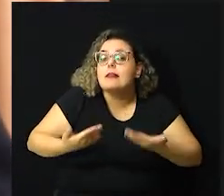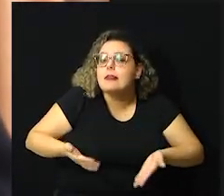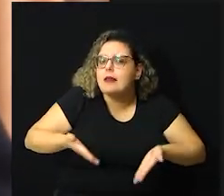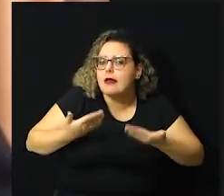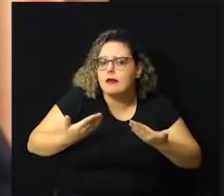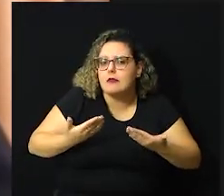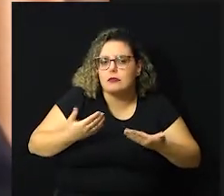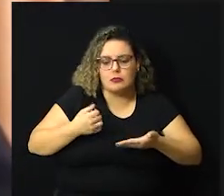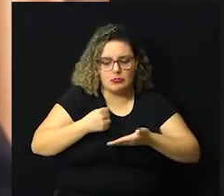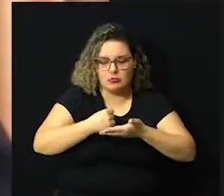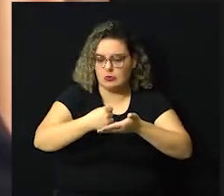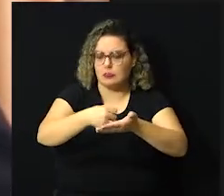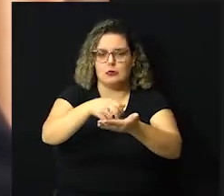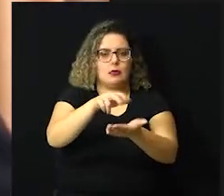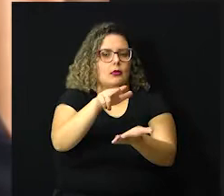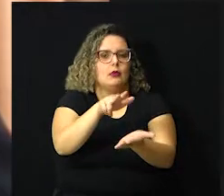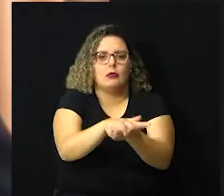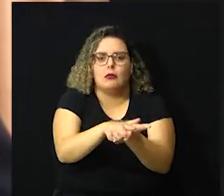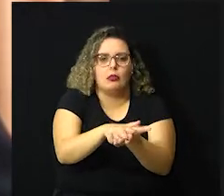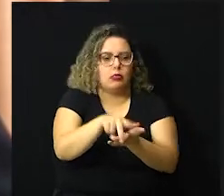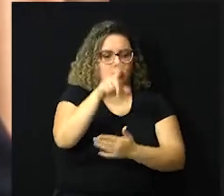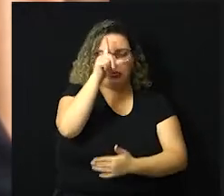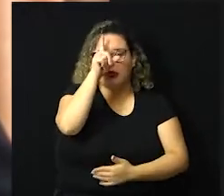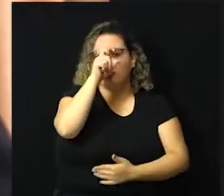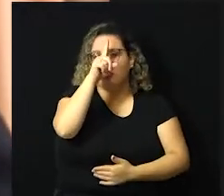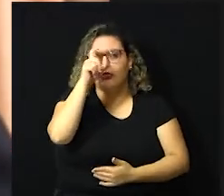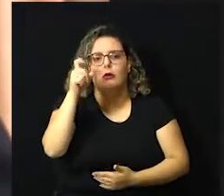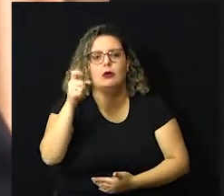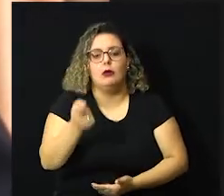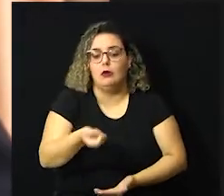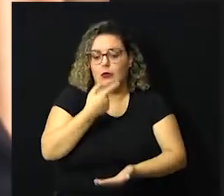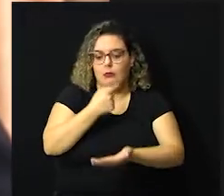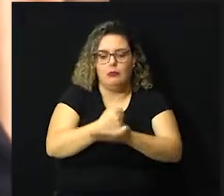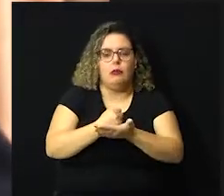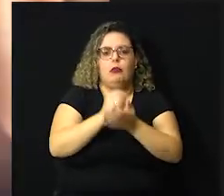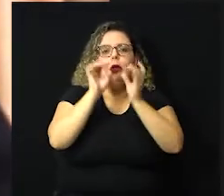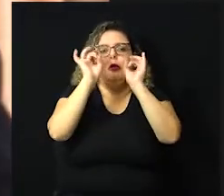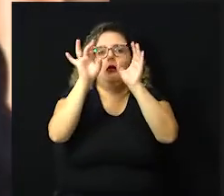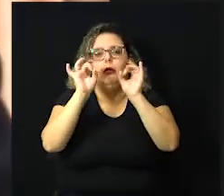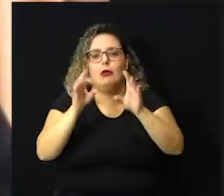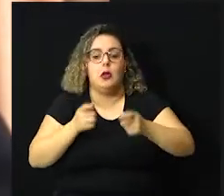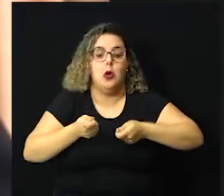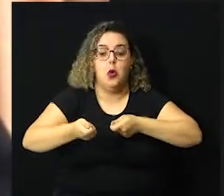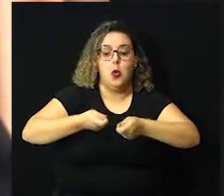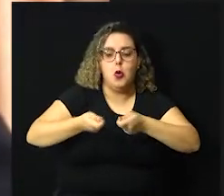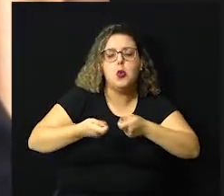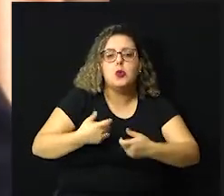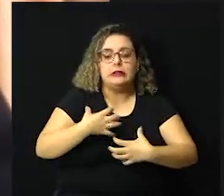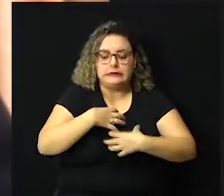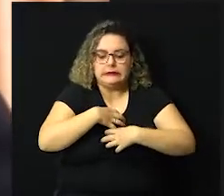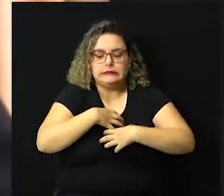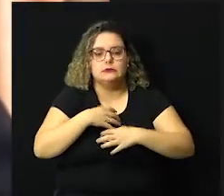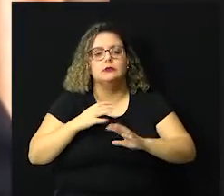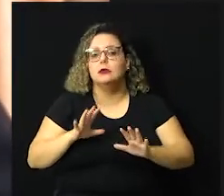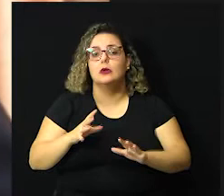te levar à hospitalização, não vão necessitar de medicação específica para controlar os sintomas. São medicamentos, são